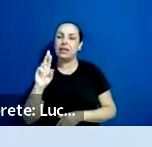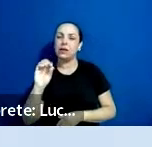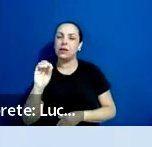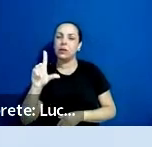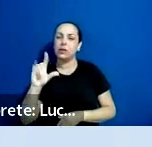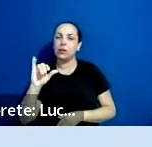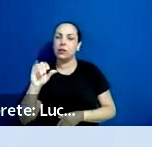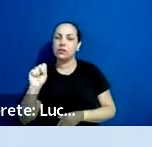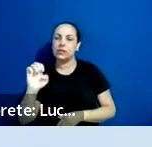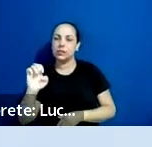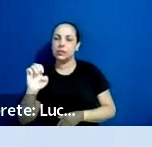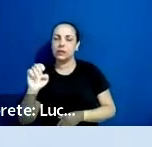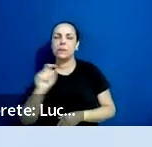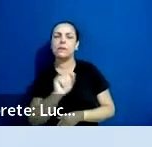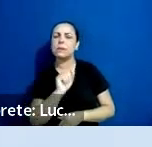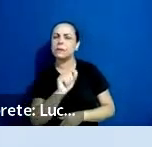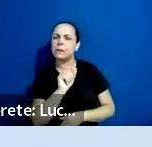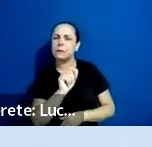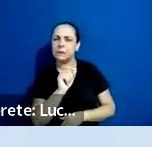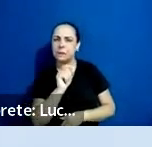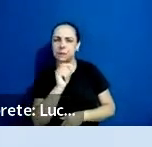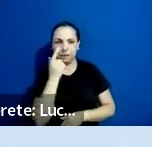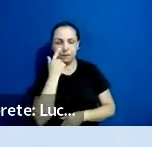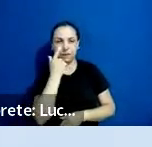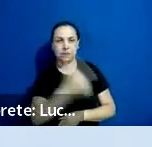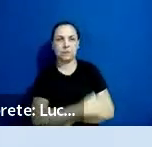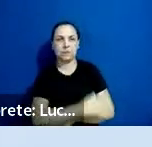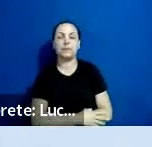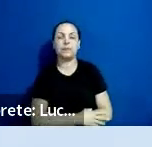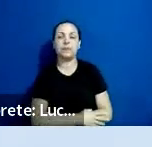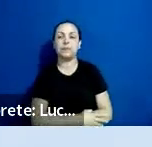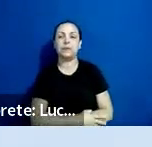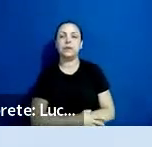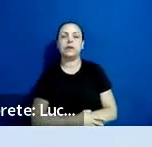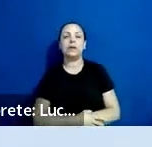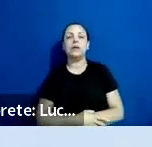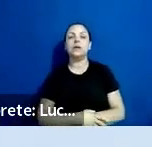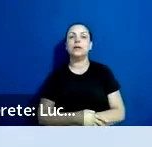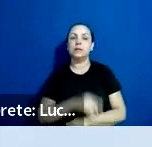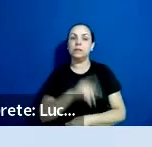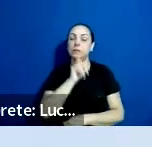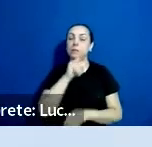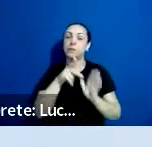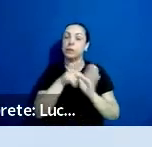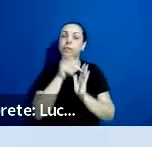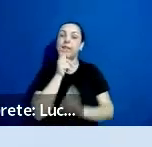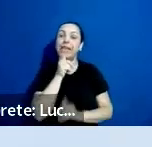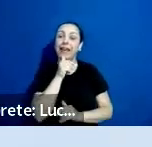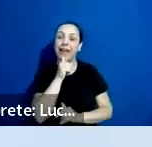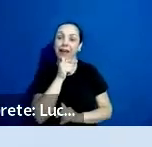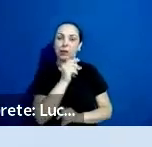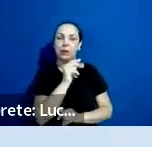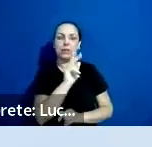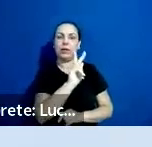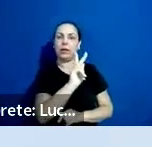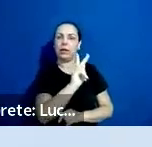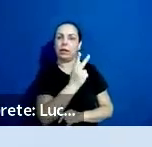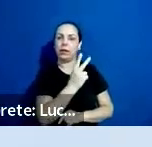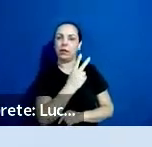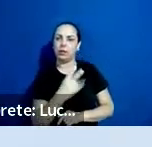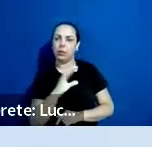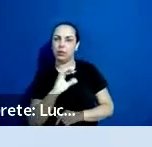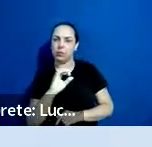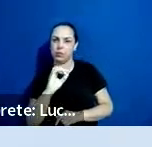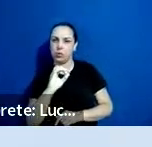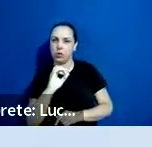magnetizador silosimol. Então, prestem atenção no que eu vou explicar aqui agora. Quando nós submetemos essa tecnologia